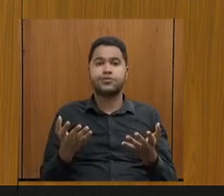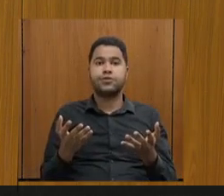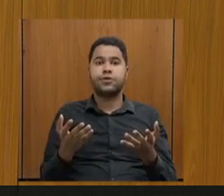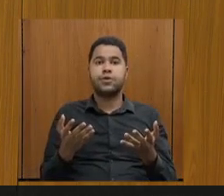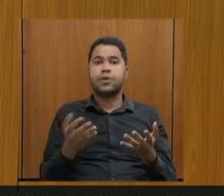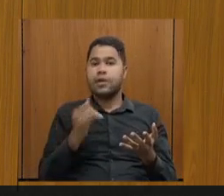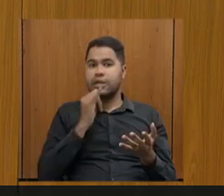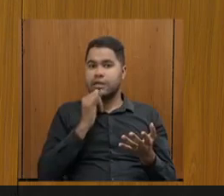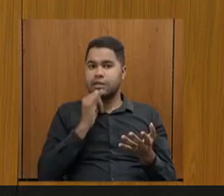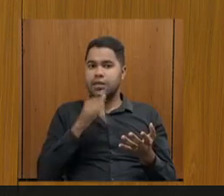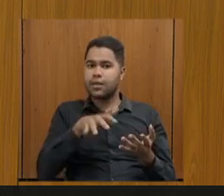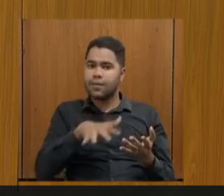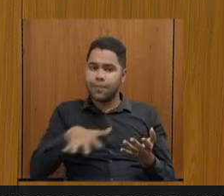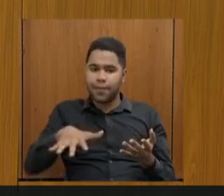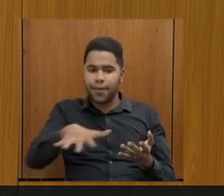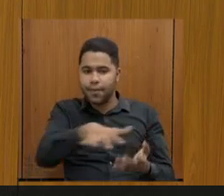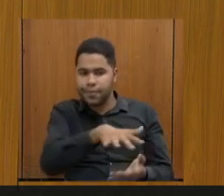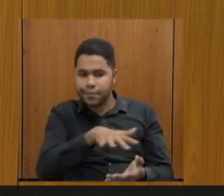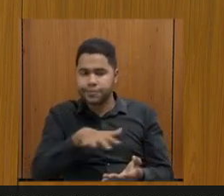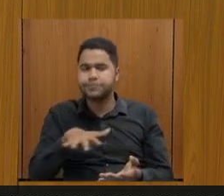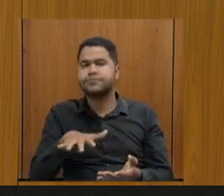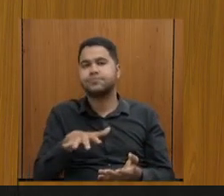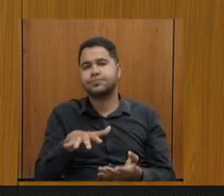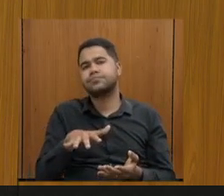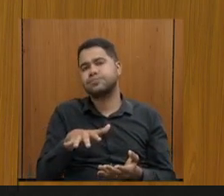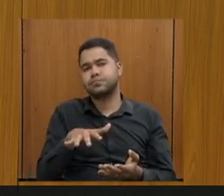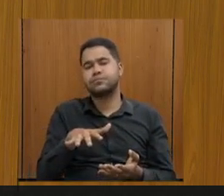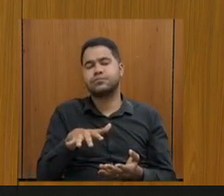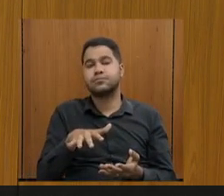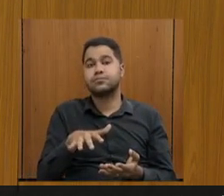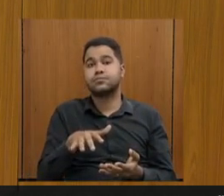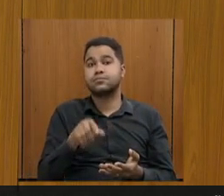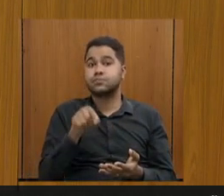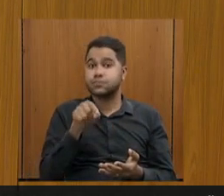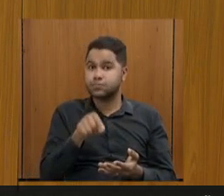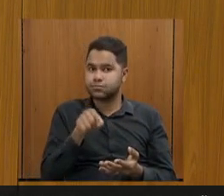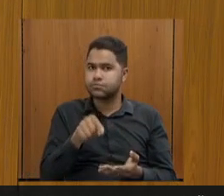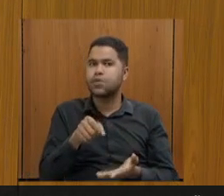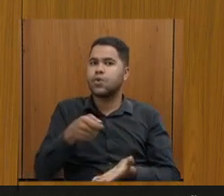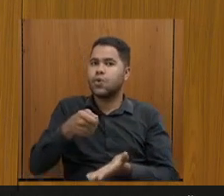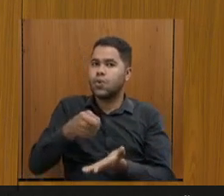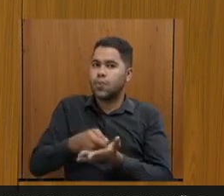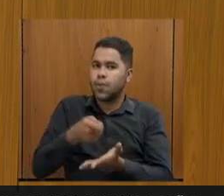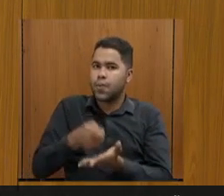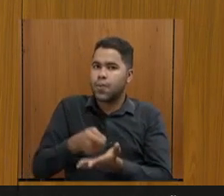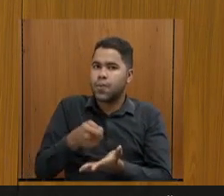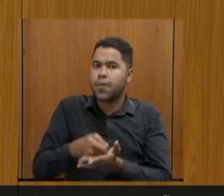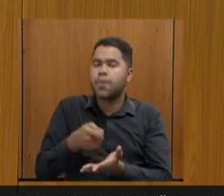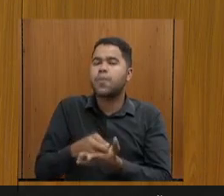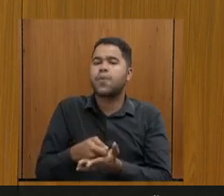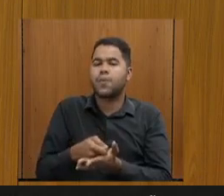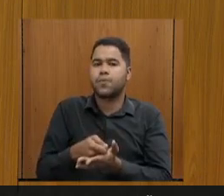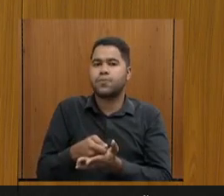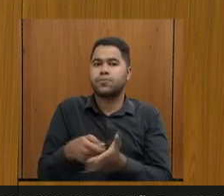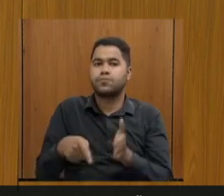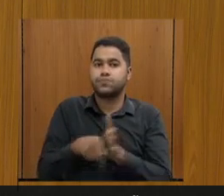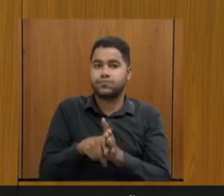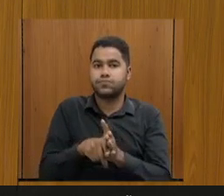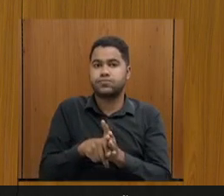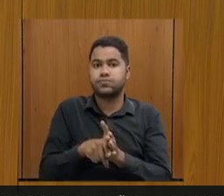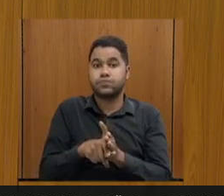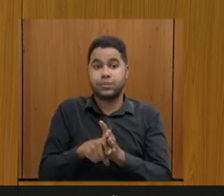sítio tem as áreas lá e que que são exigidos dentro da